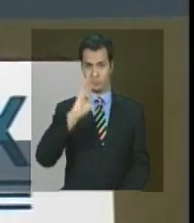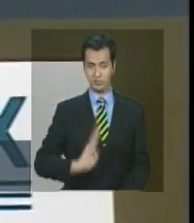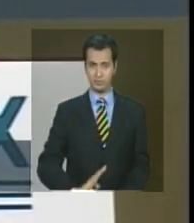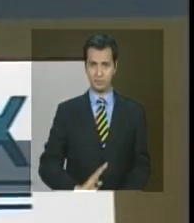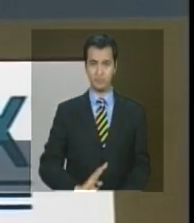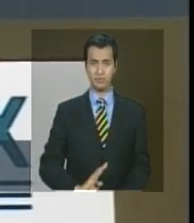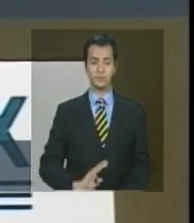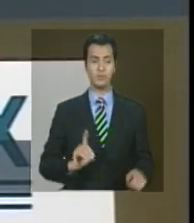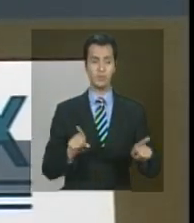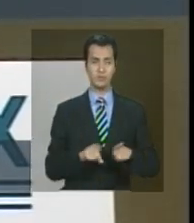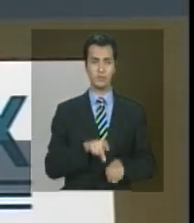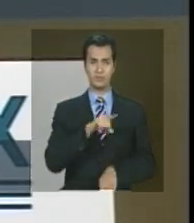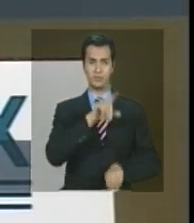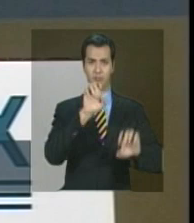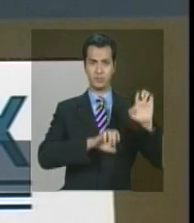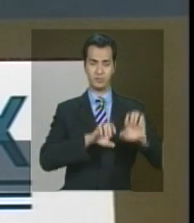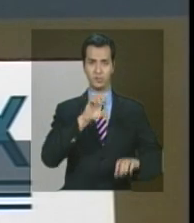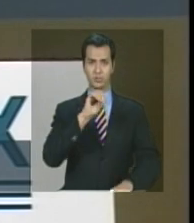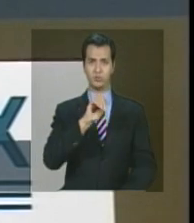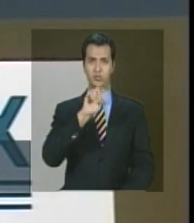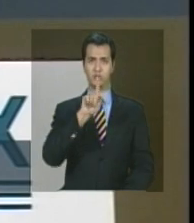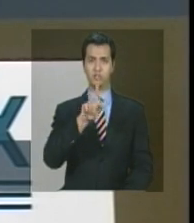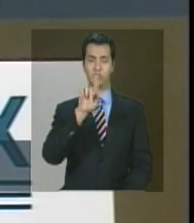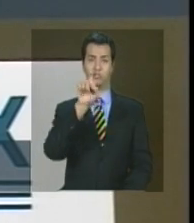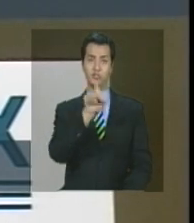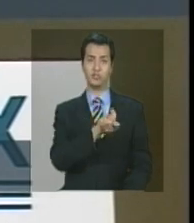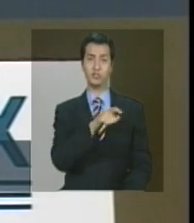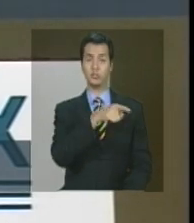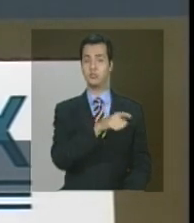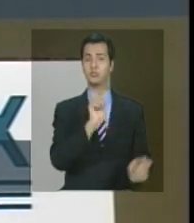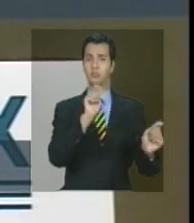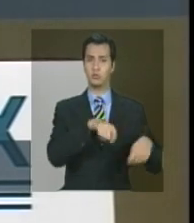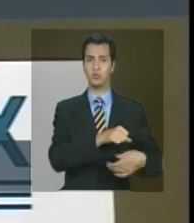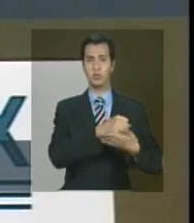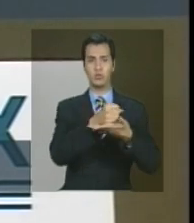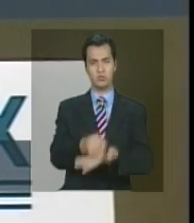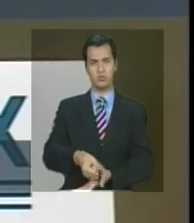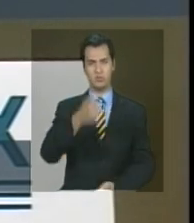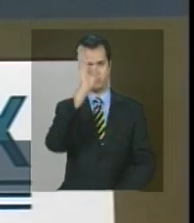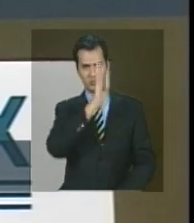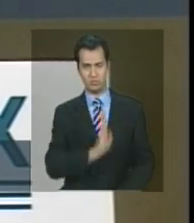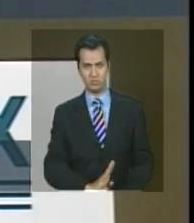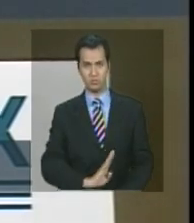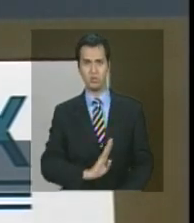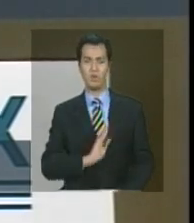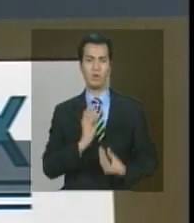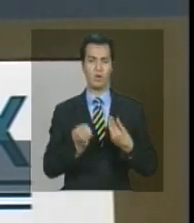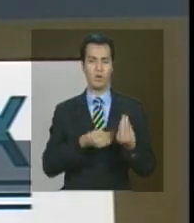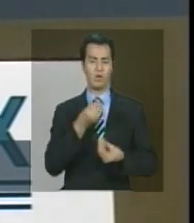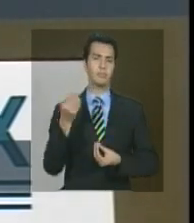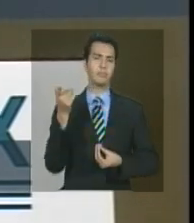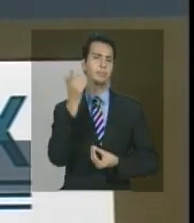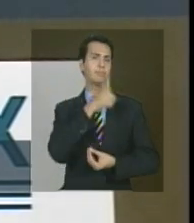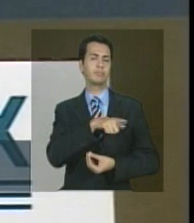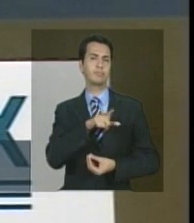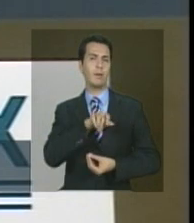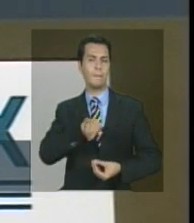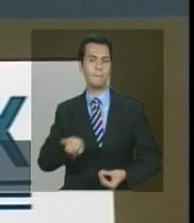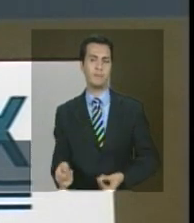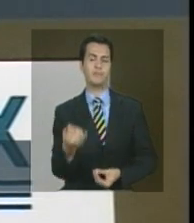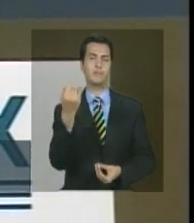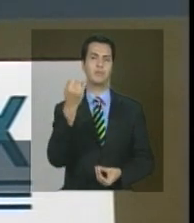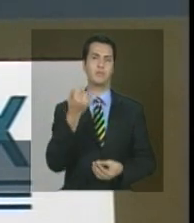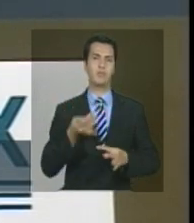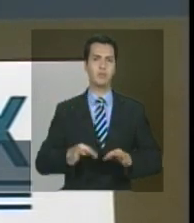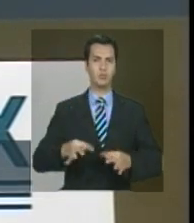grande colaboração a dar no que se refere a obter tecnologias de última